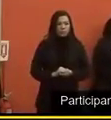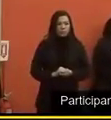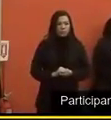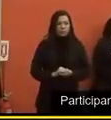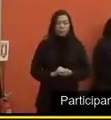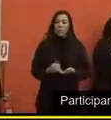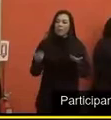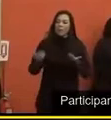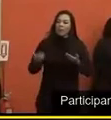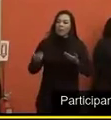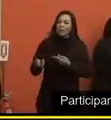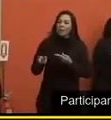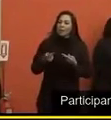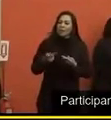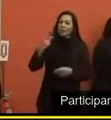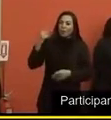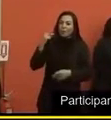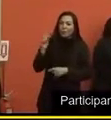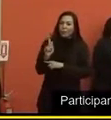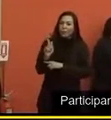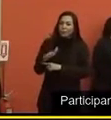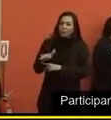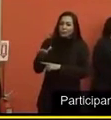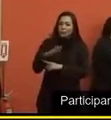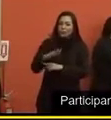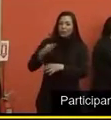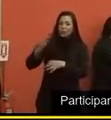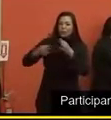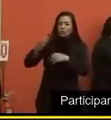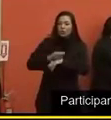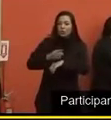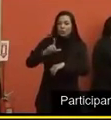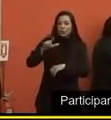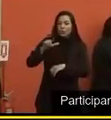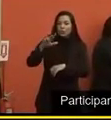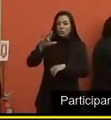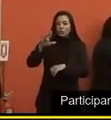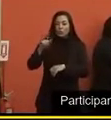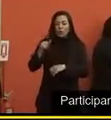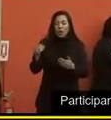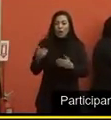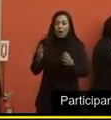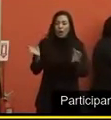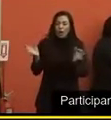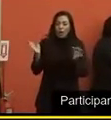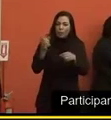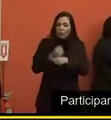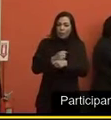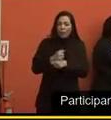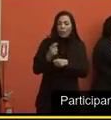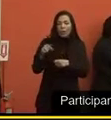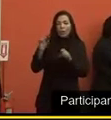Com a palavra, o Procurador-Geral de Justiça, doutor Luciano Matos, para concluir a investidura.